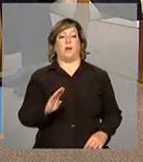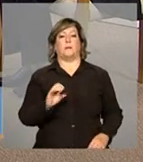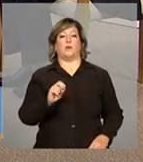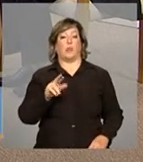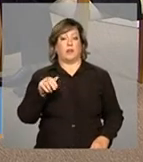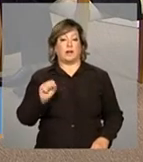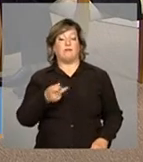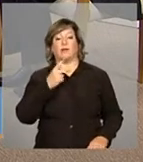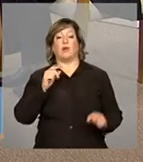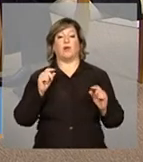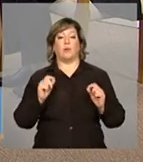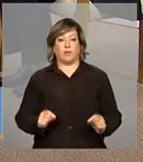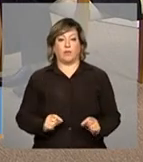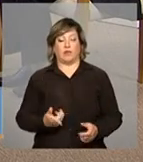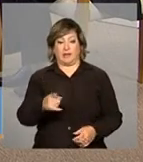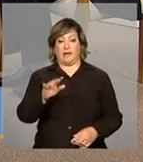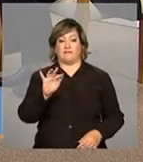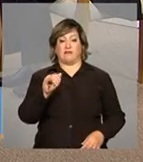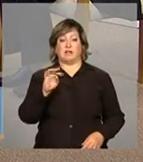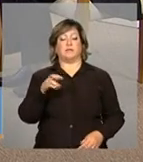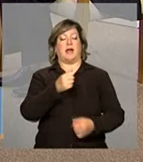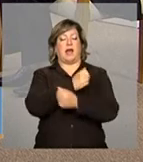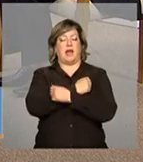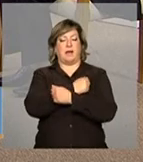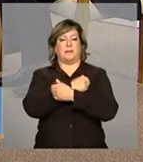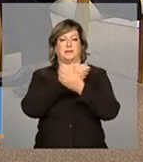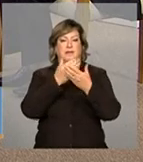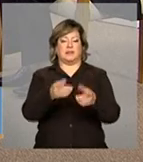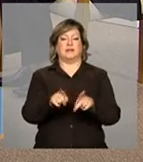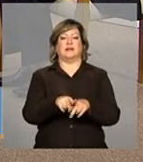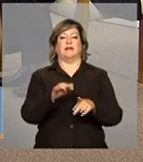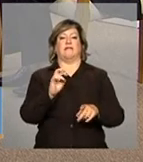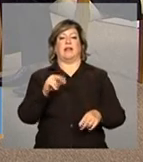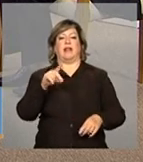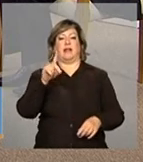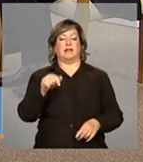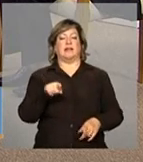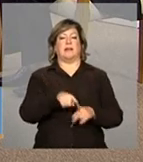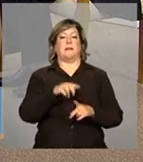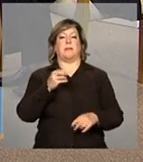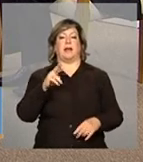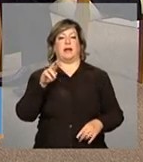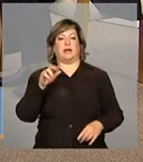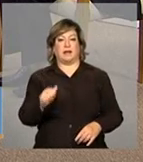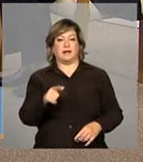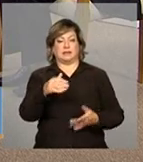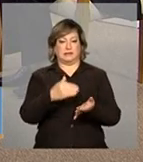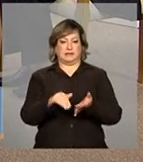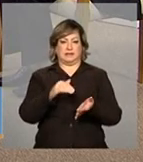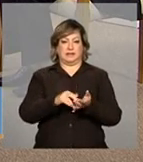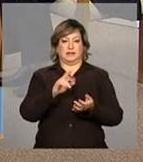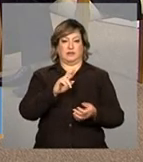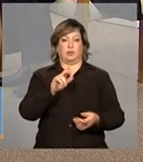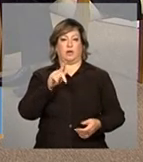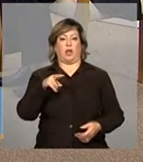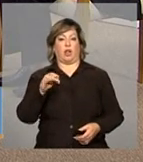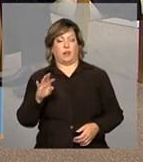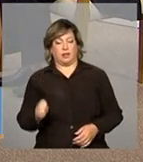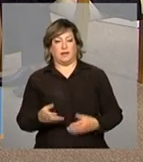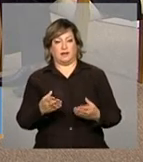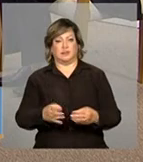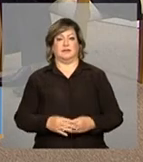quero aproveitar e mandar um abraço para você um abraço também aí para Fernanda para Maíra secretária do Rio Grande do Norte